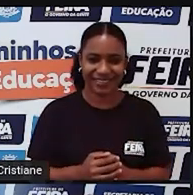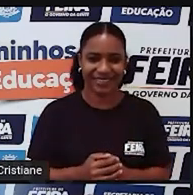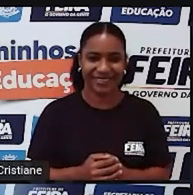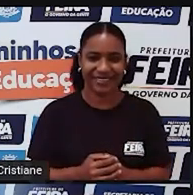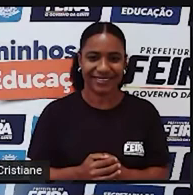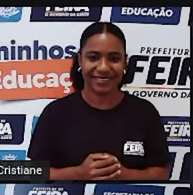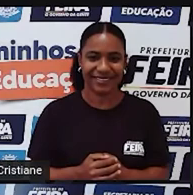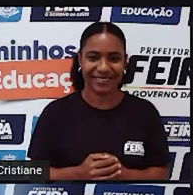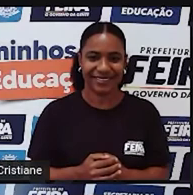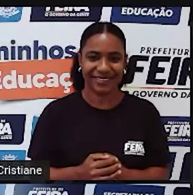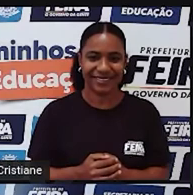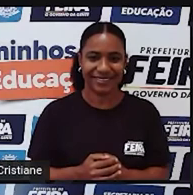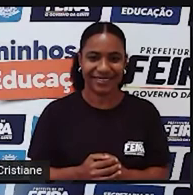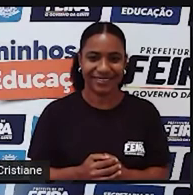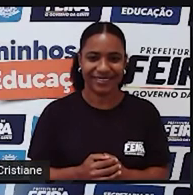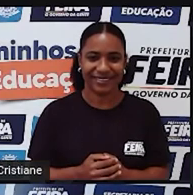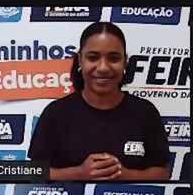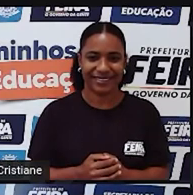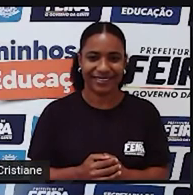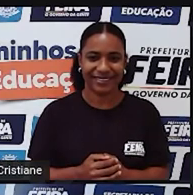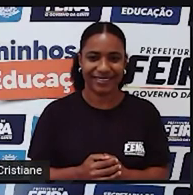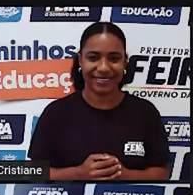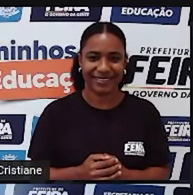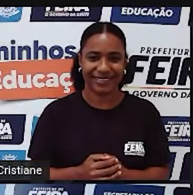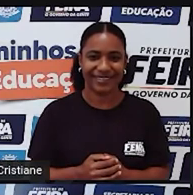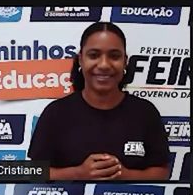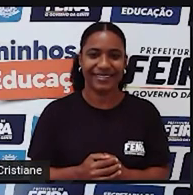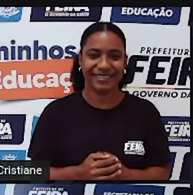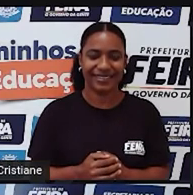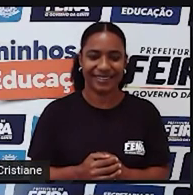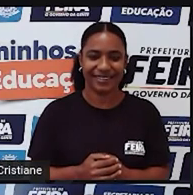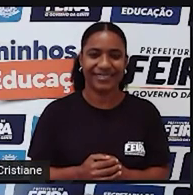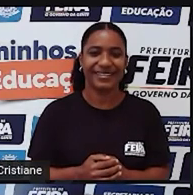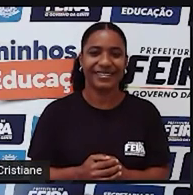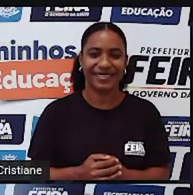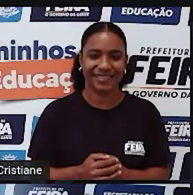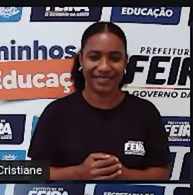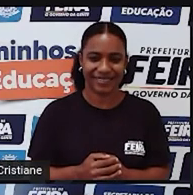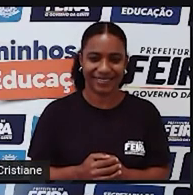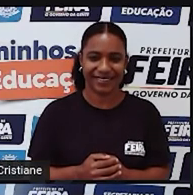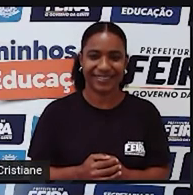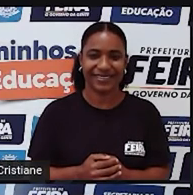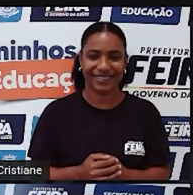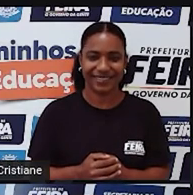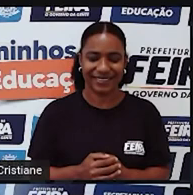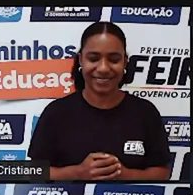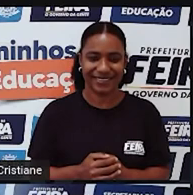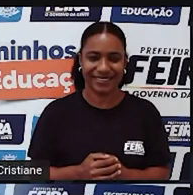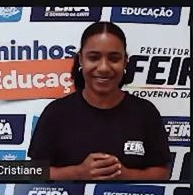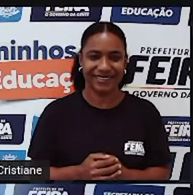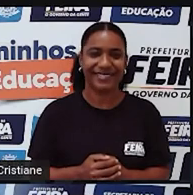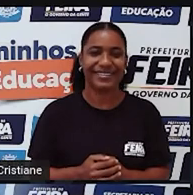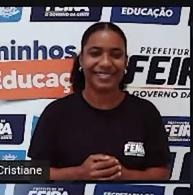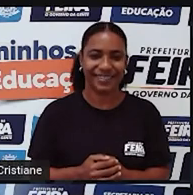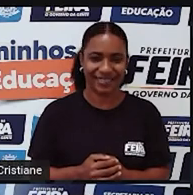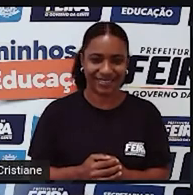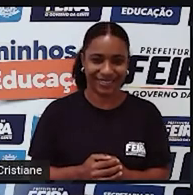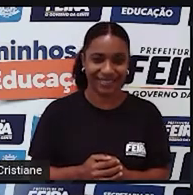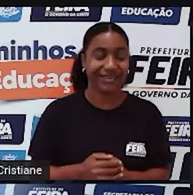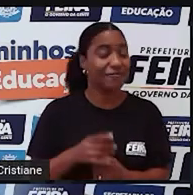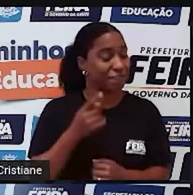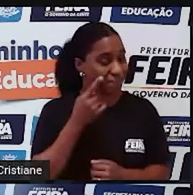morning. Just a moment. Here. Good afternoon. Good evening. Good night.